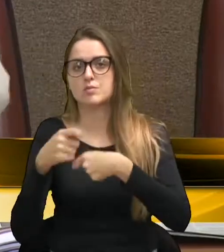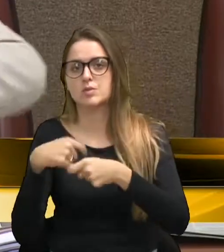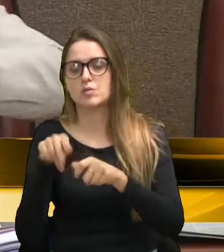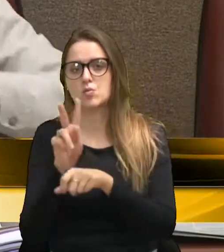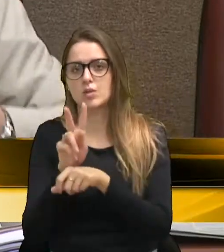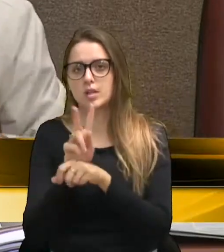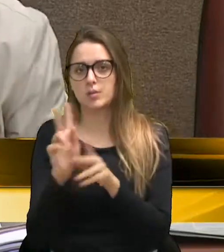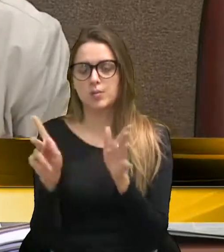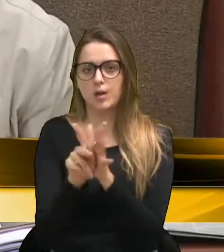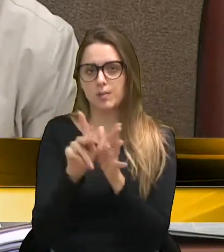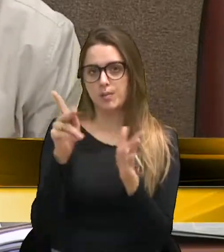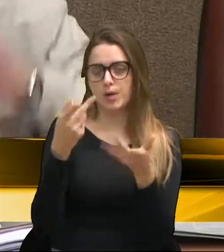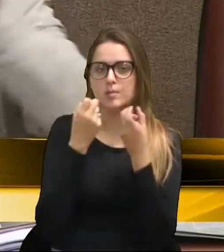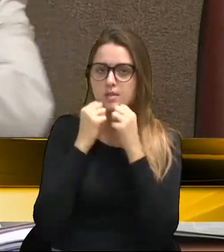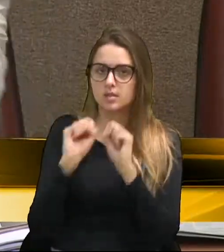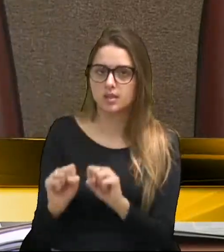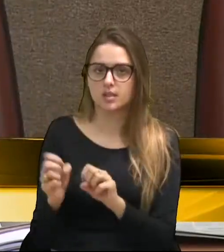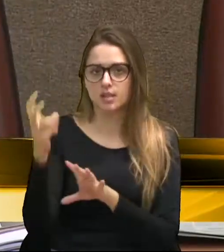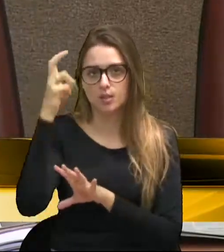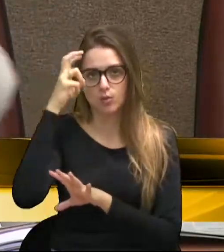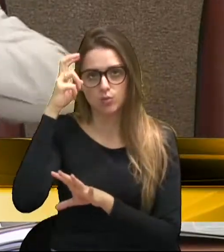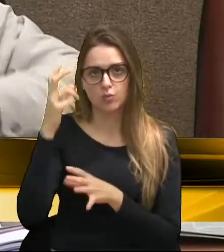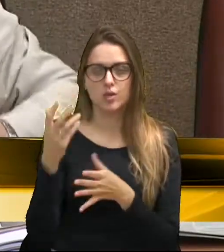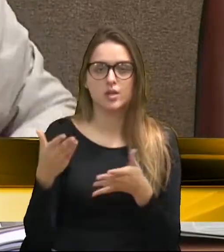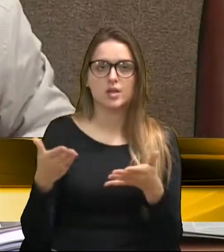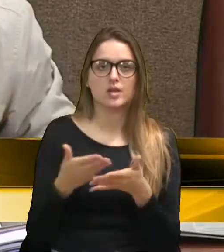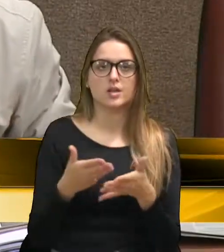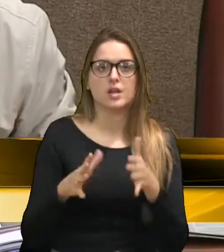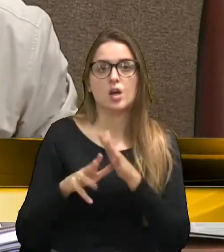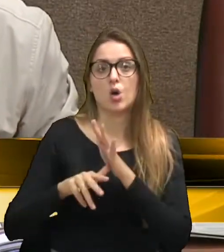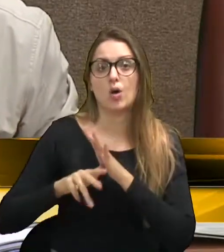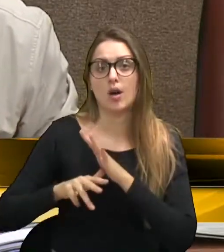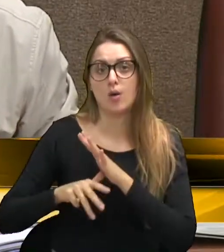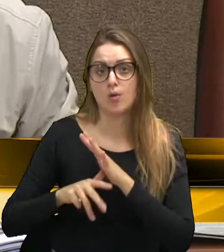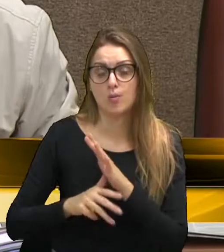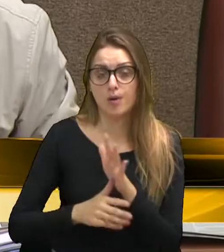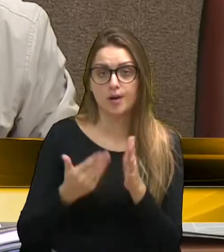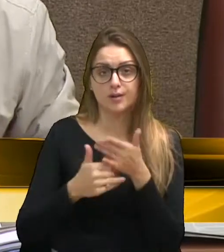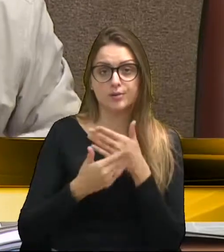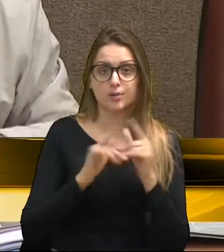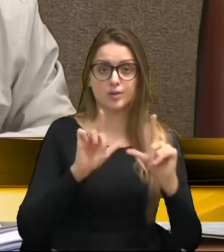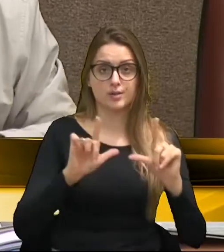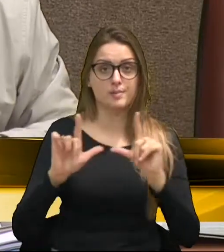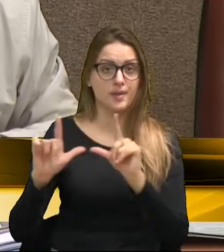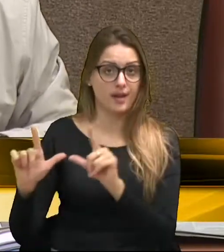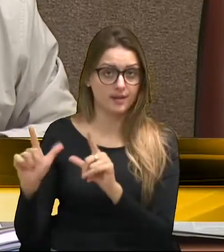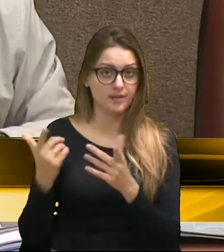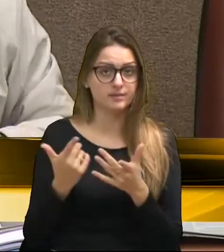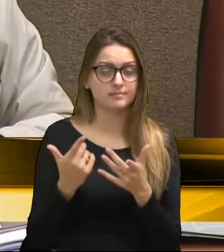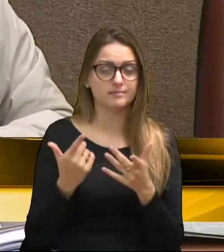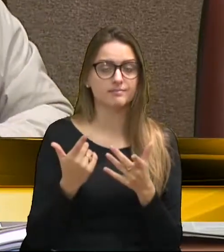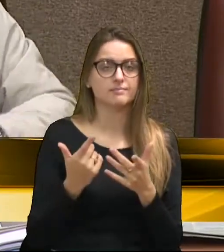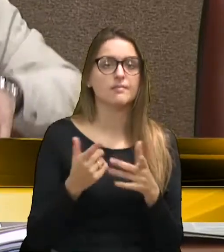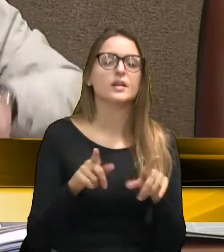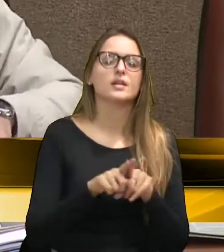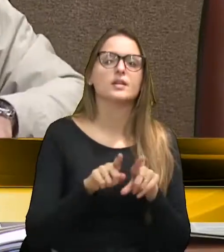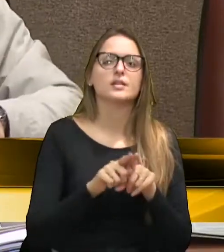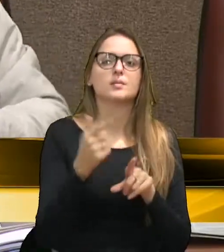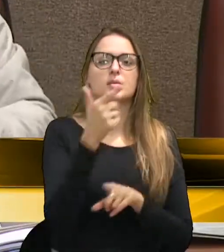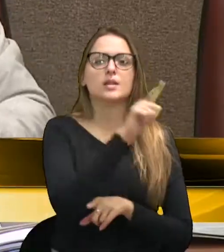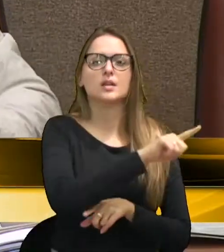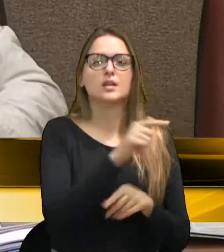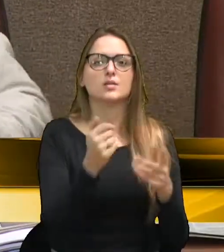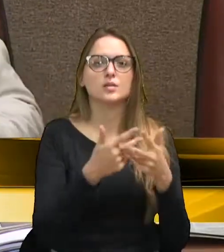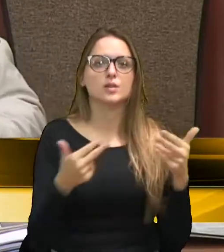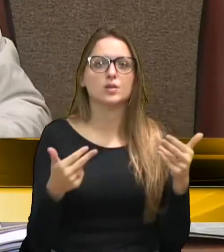cuidados pela Secretaria da Cultura, na qual agora roubaram as placas. E a outra questão também é o mapa da